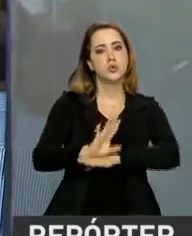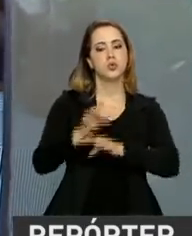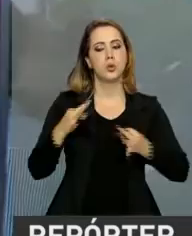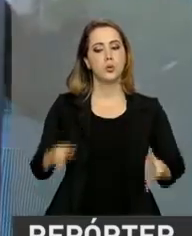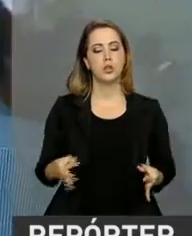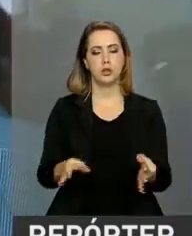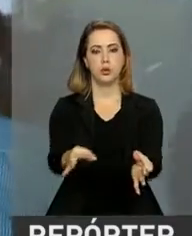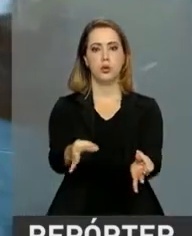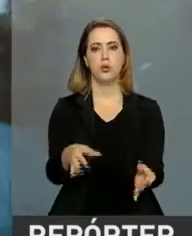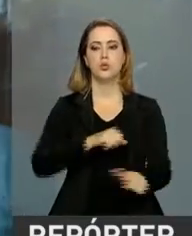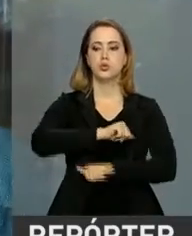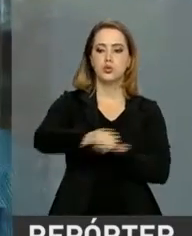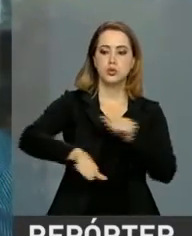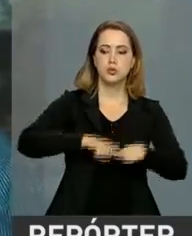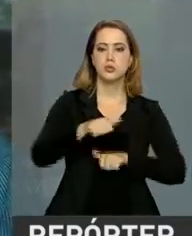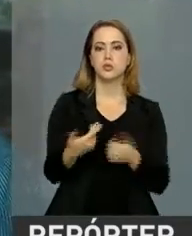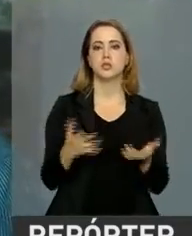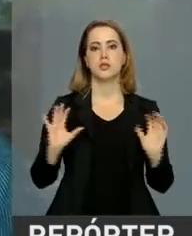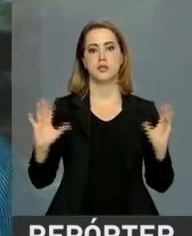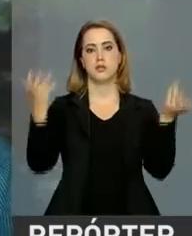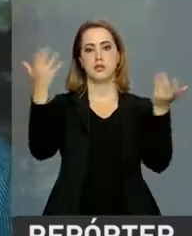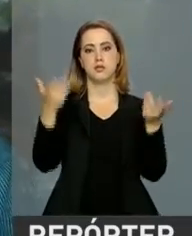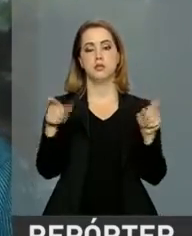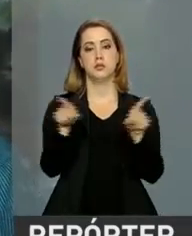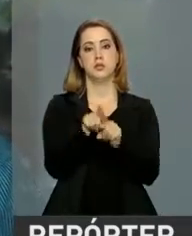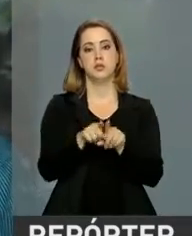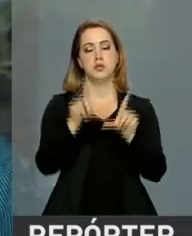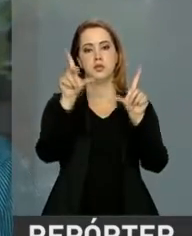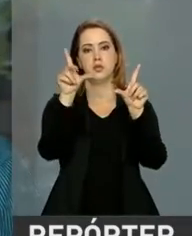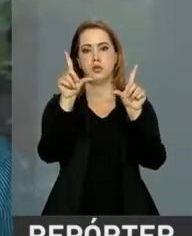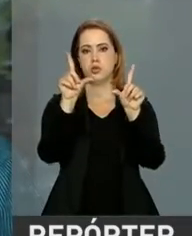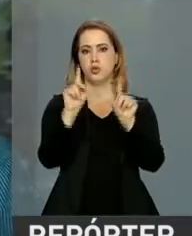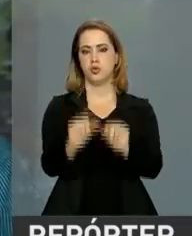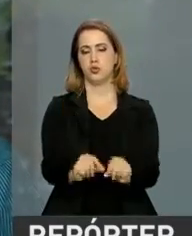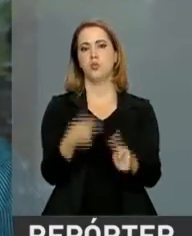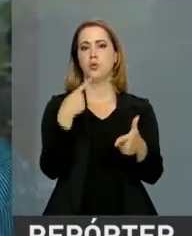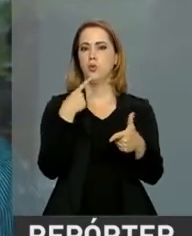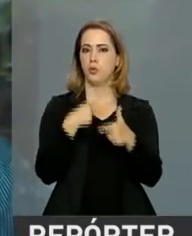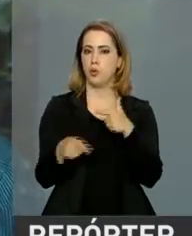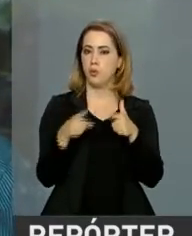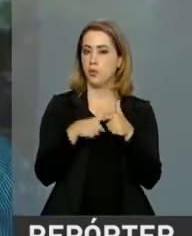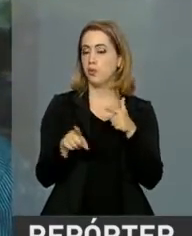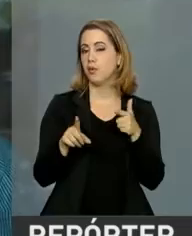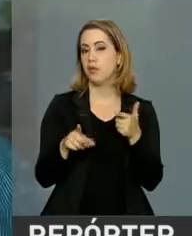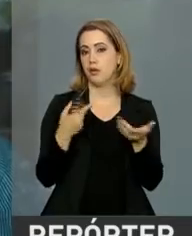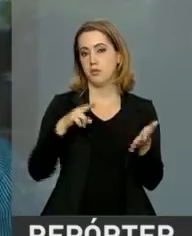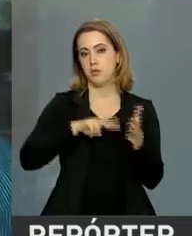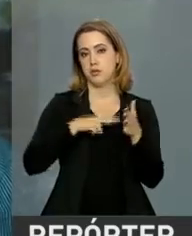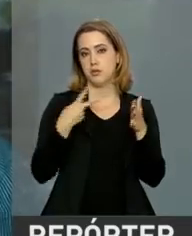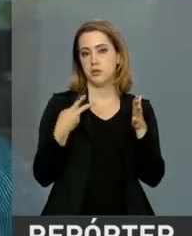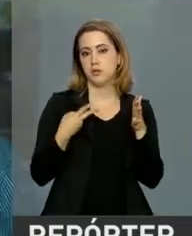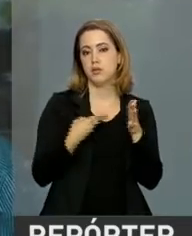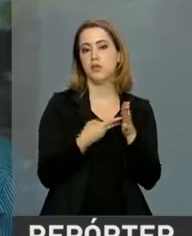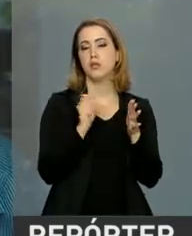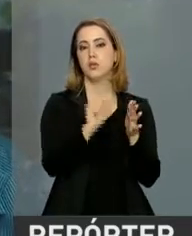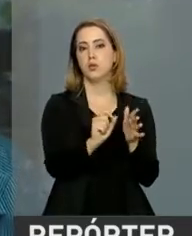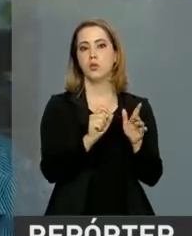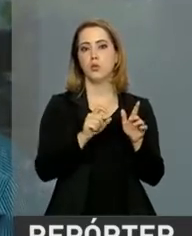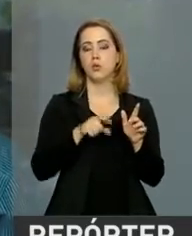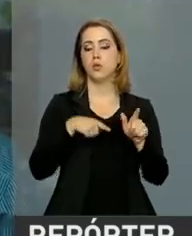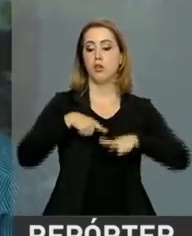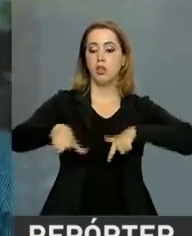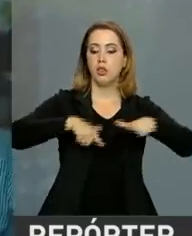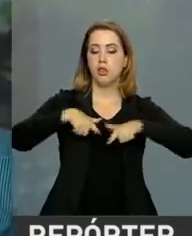desafio das mudanças climáticas à descarbonização seus sistemas produtivos ou seja usar práticas usar